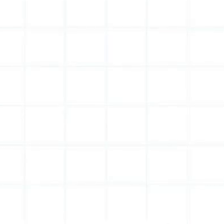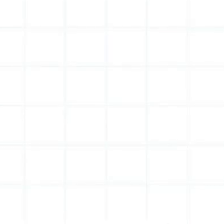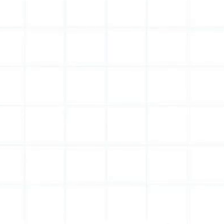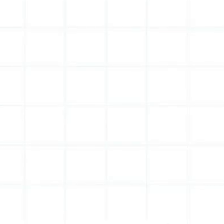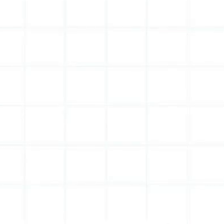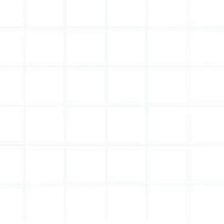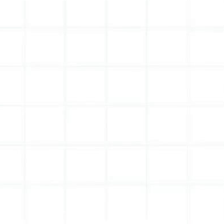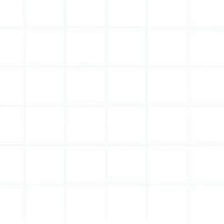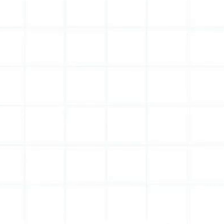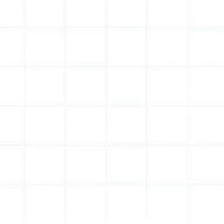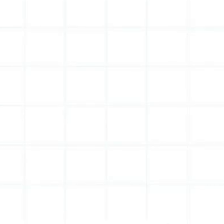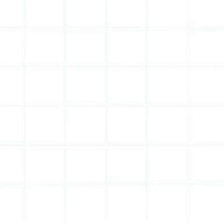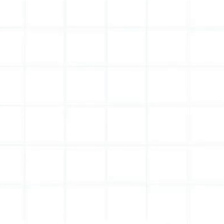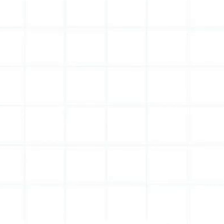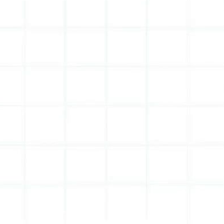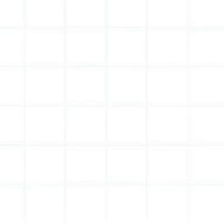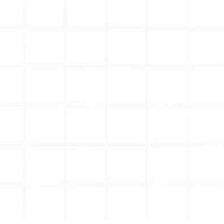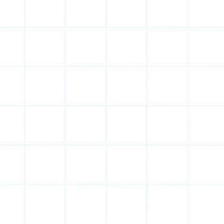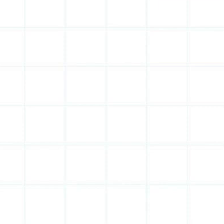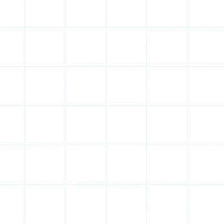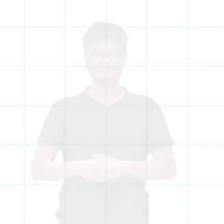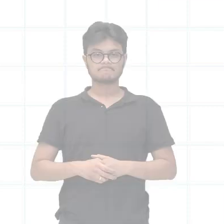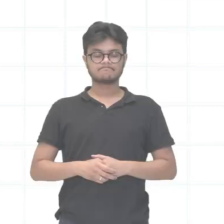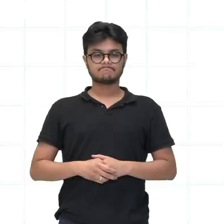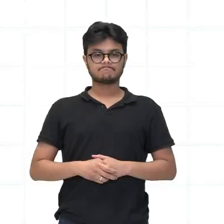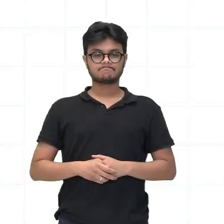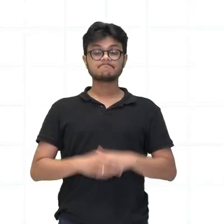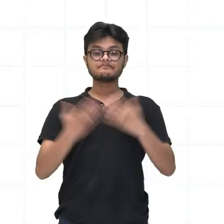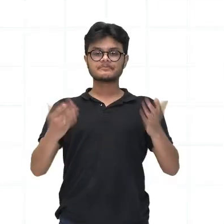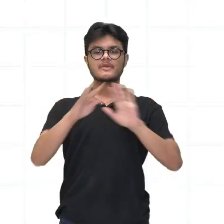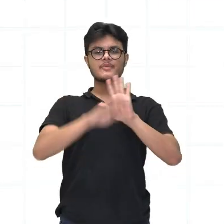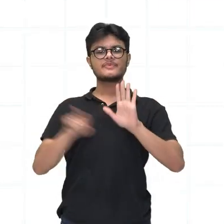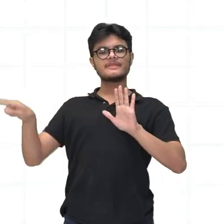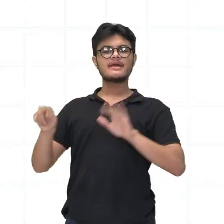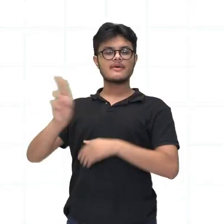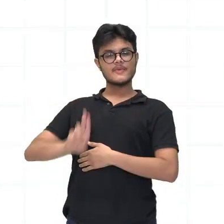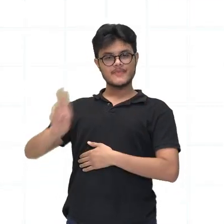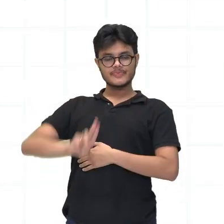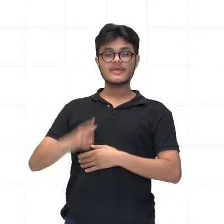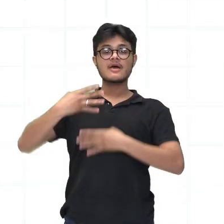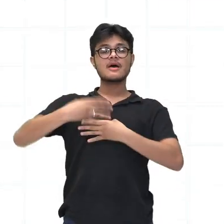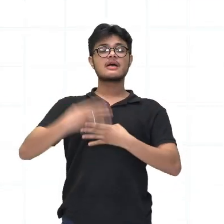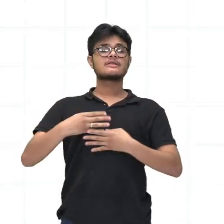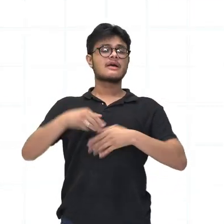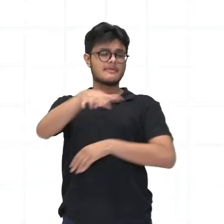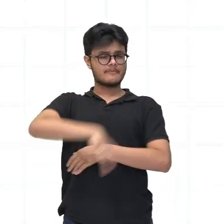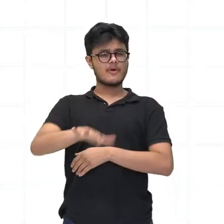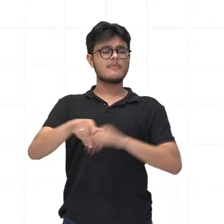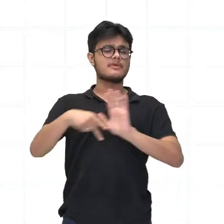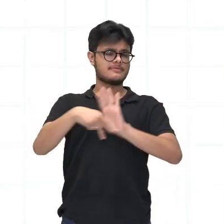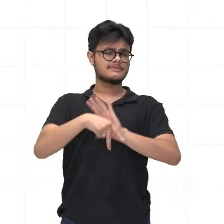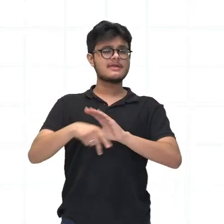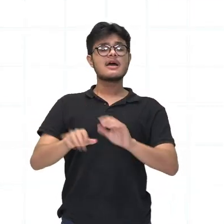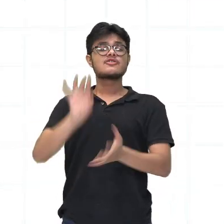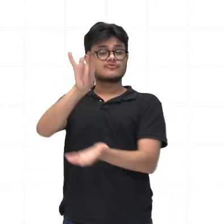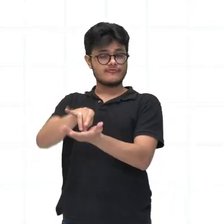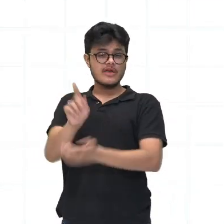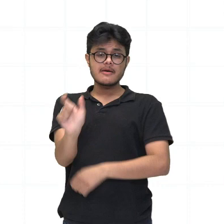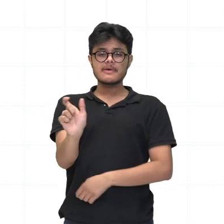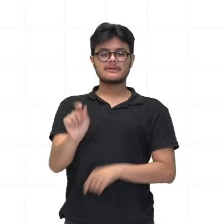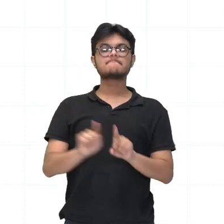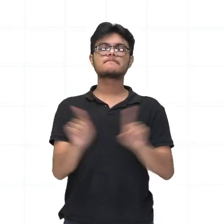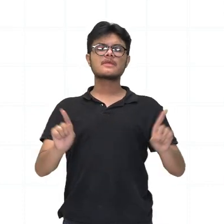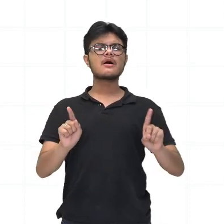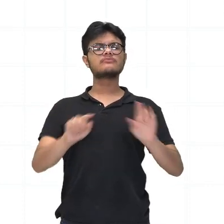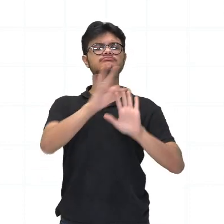emprega elementos próprios da composição poética, utilizando linguagem literária. E é um poema